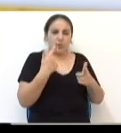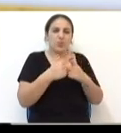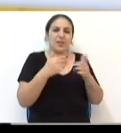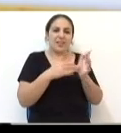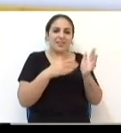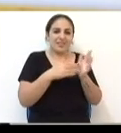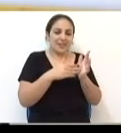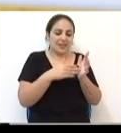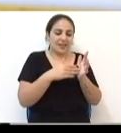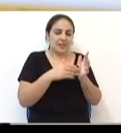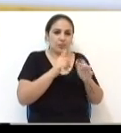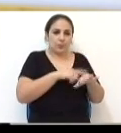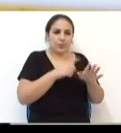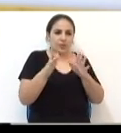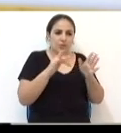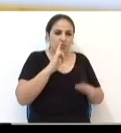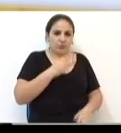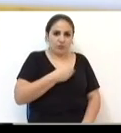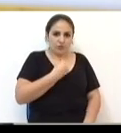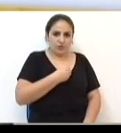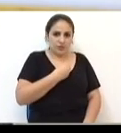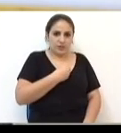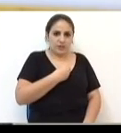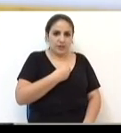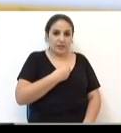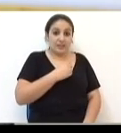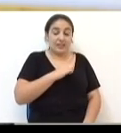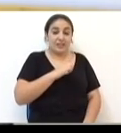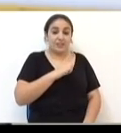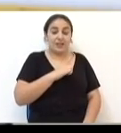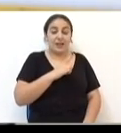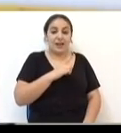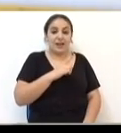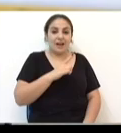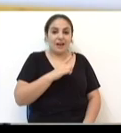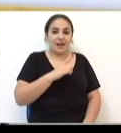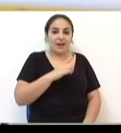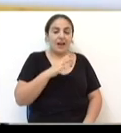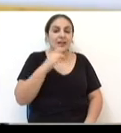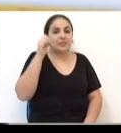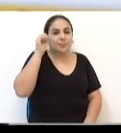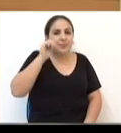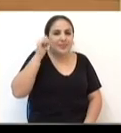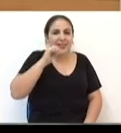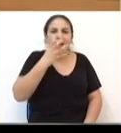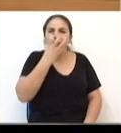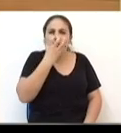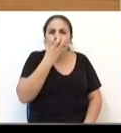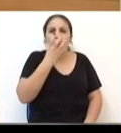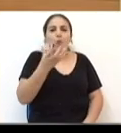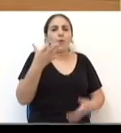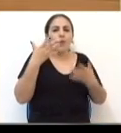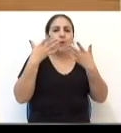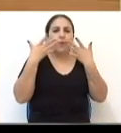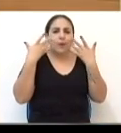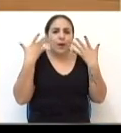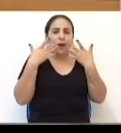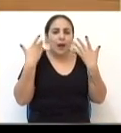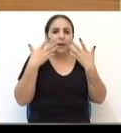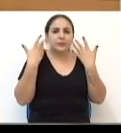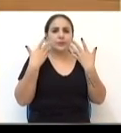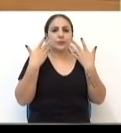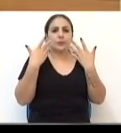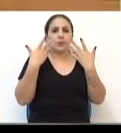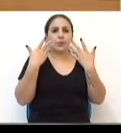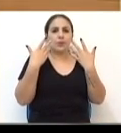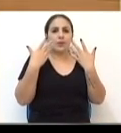porque até enquanto eu estava lá, ele castrou 2.000 fêmeas. Então a gente vê que em nenhum